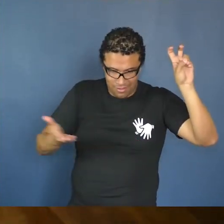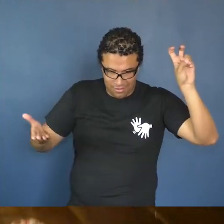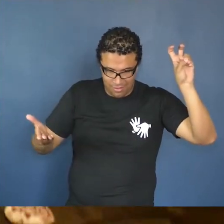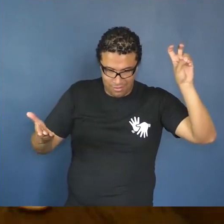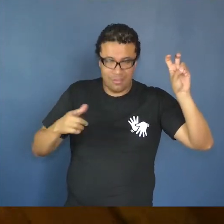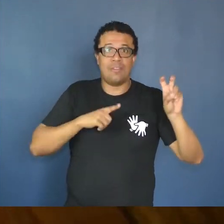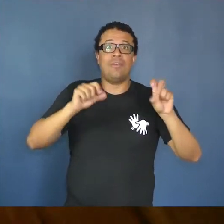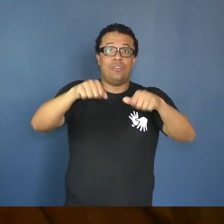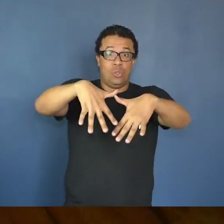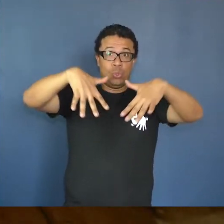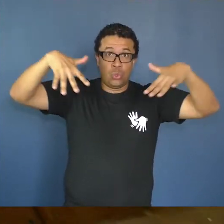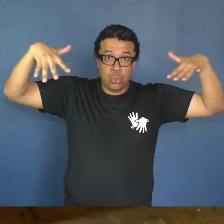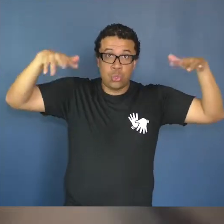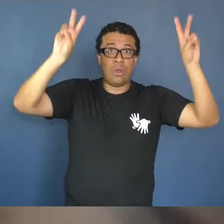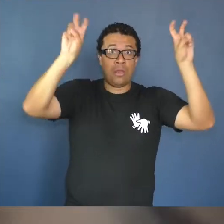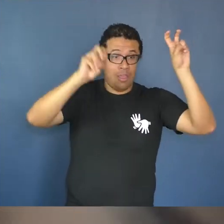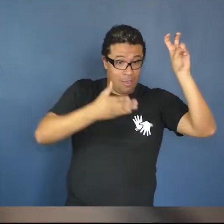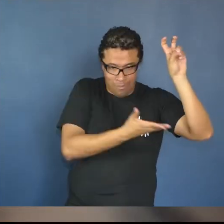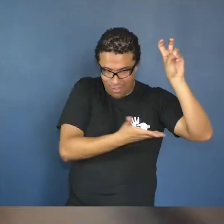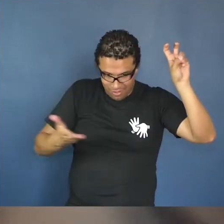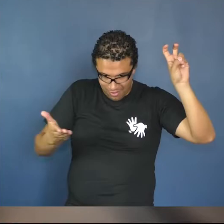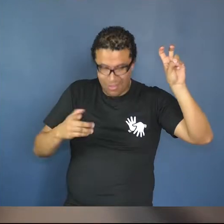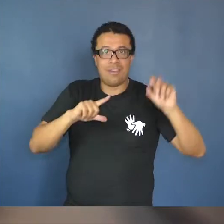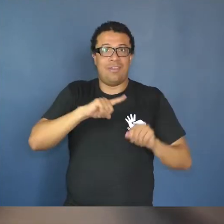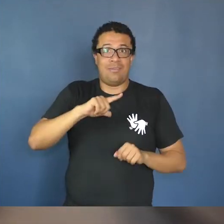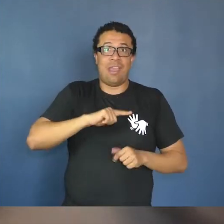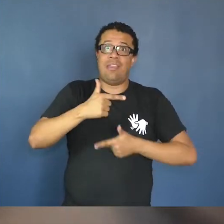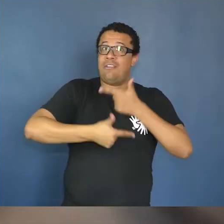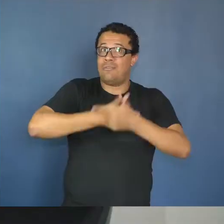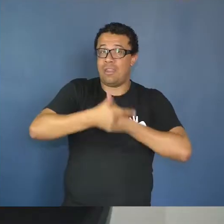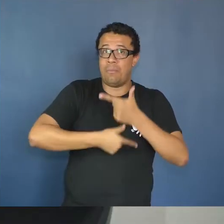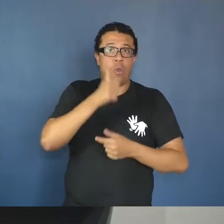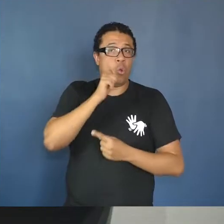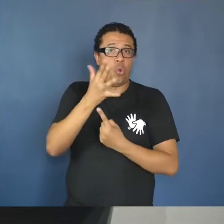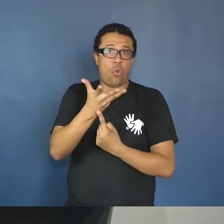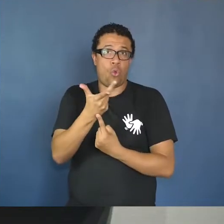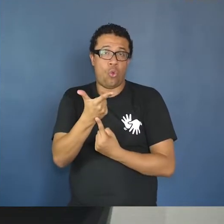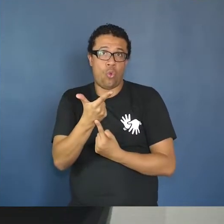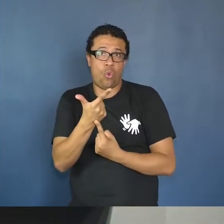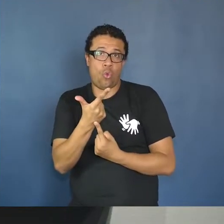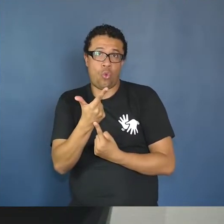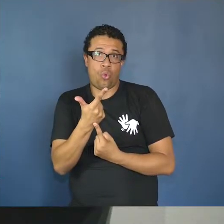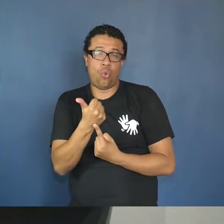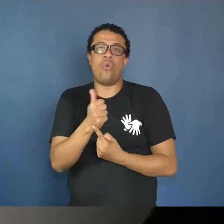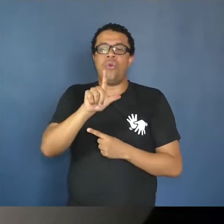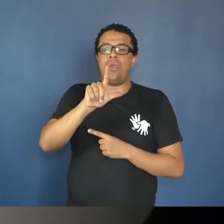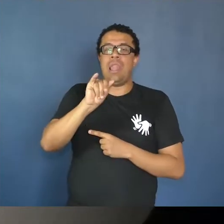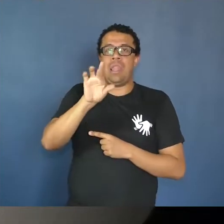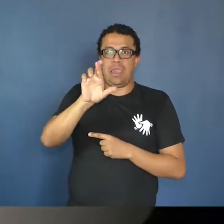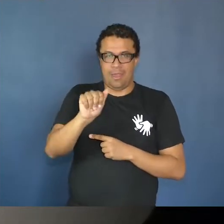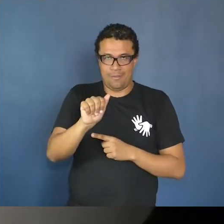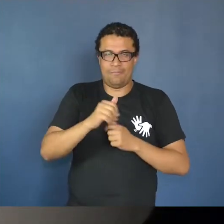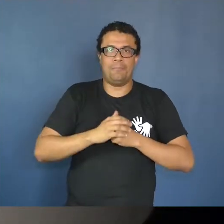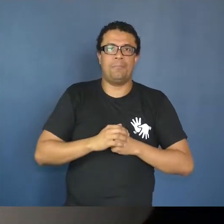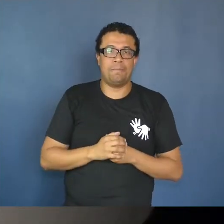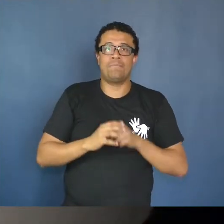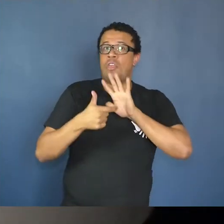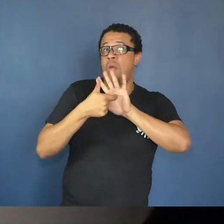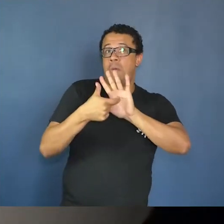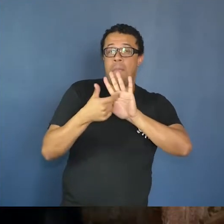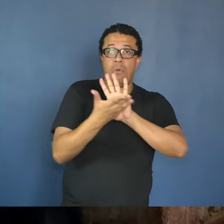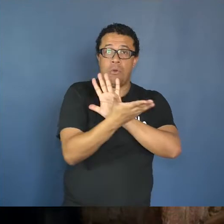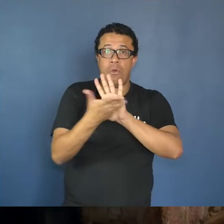da Terra Maturada trouxe o trabalho da artista do Vale do Jequitinhonha, Lira Marques, retratado através das lentes do fotógrafo Lori